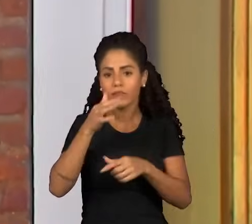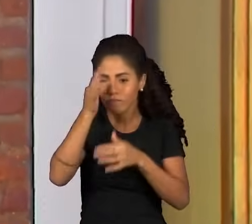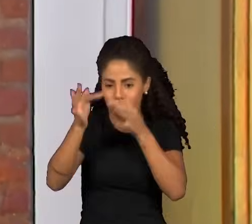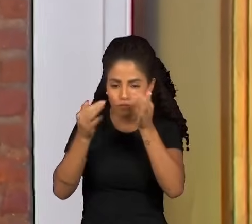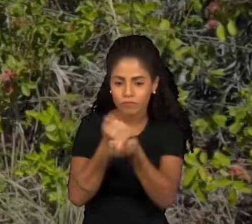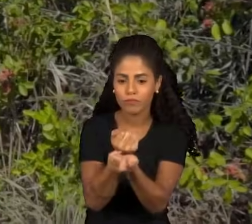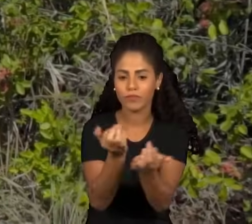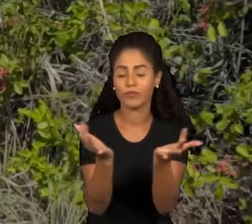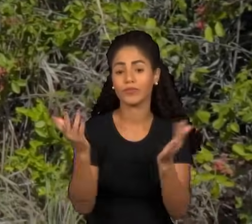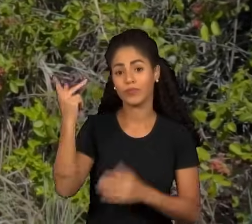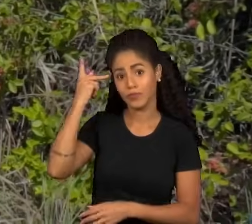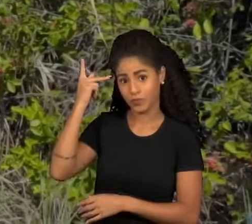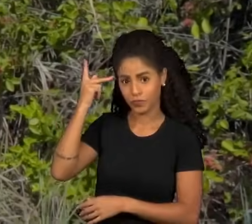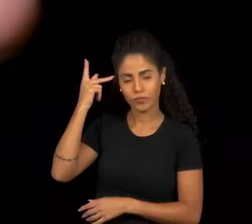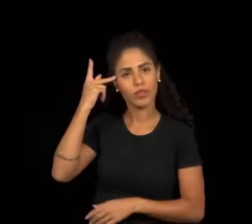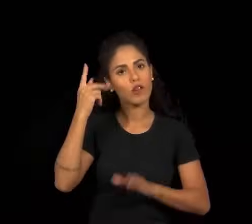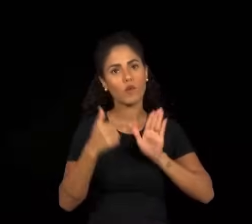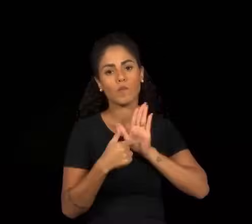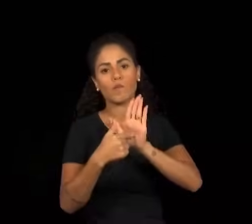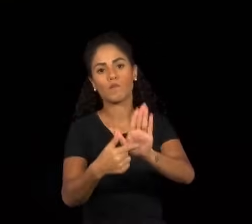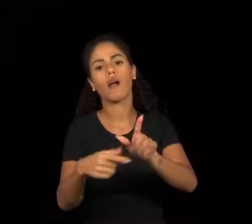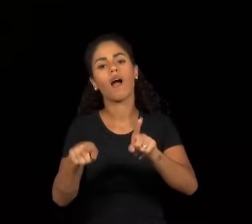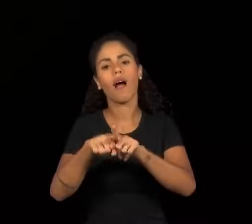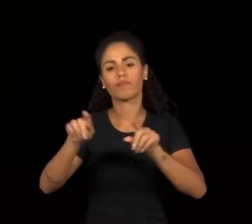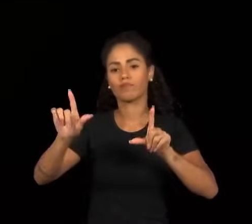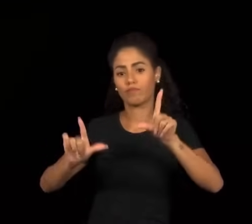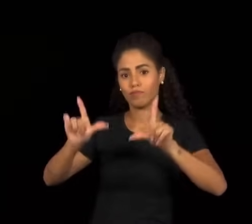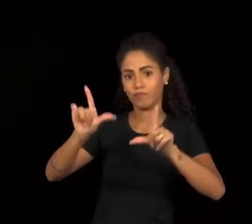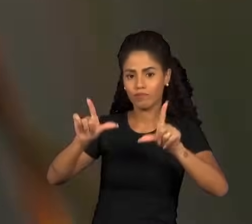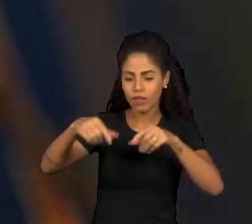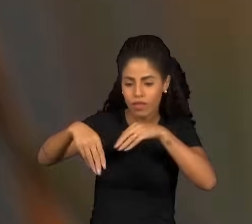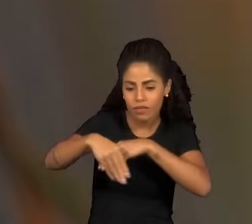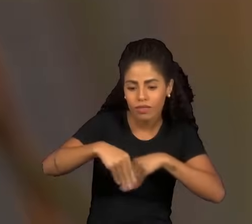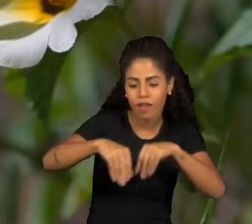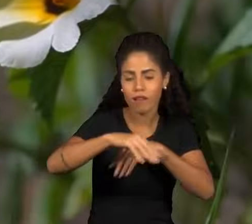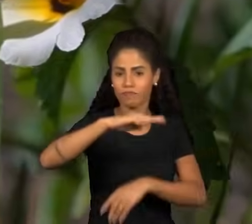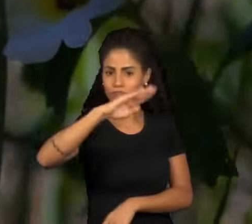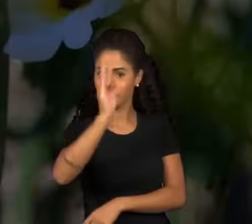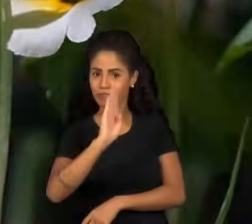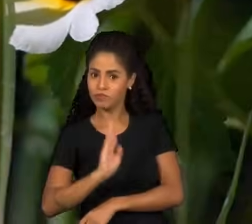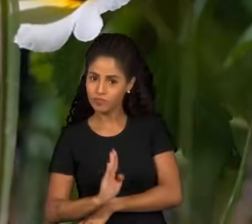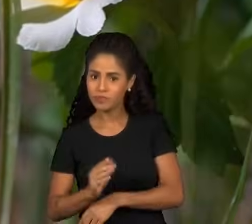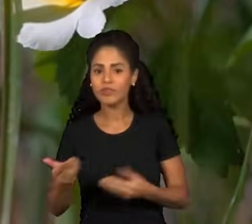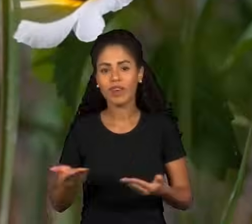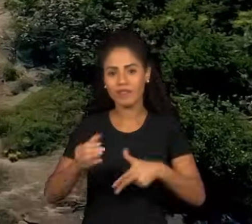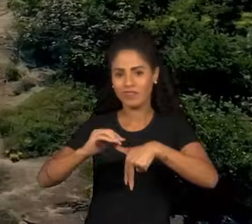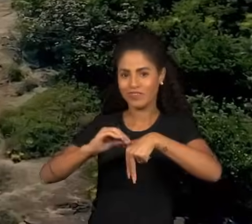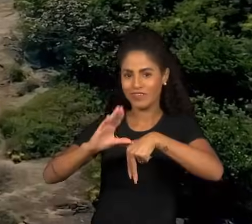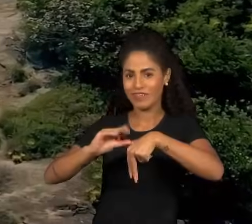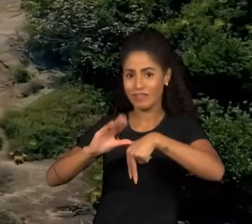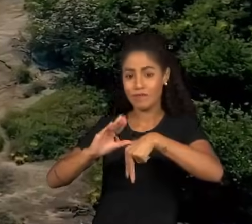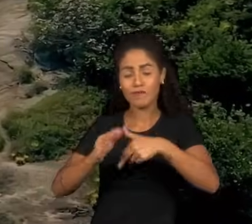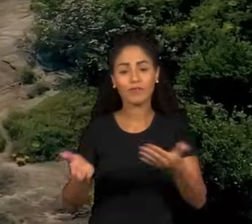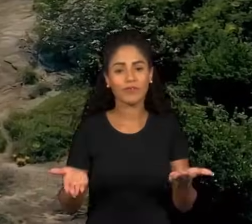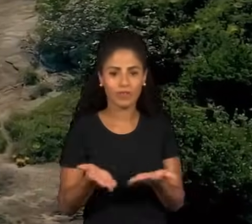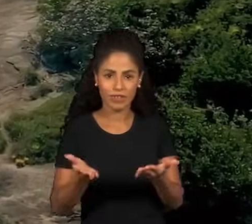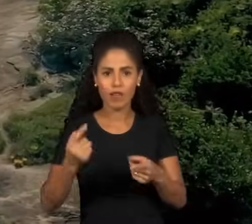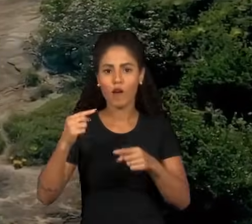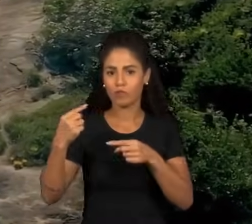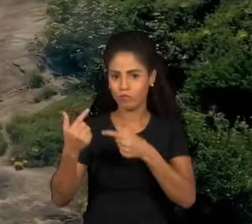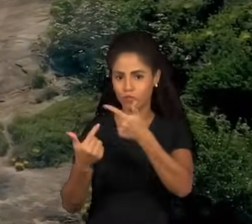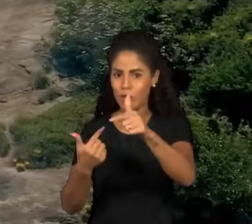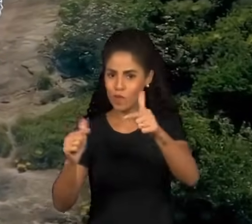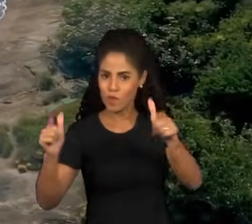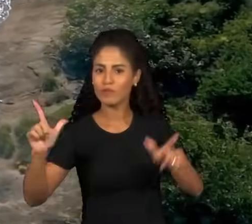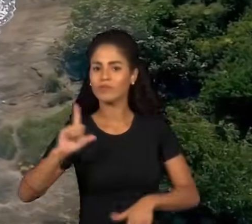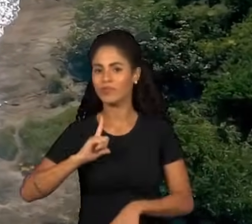São Paulo. Um dos apresentadores do programa Terra Brasil, exibido aqui pela TV Cultura, entre outros